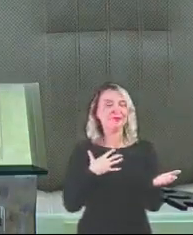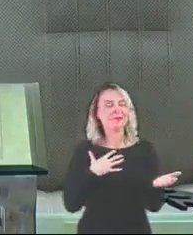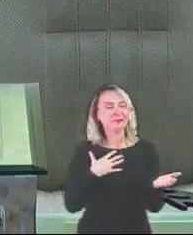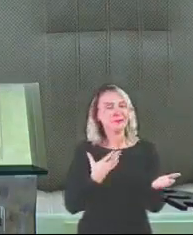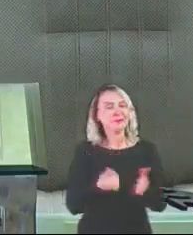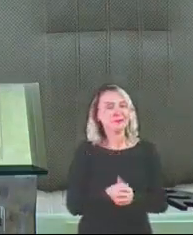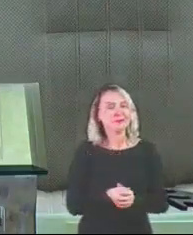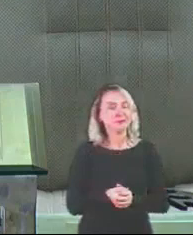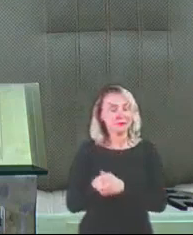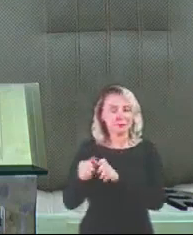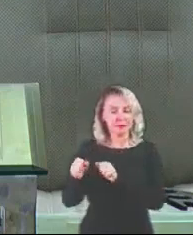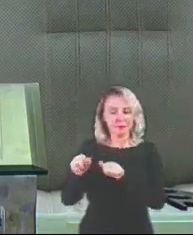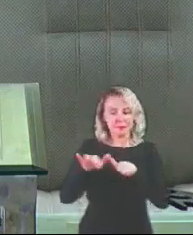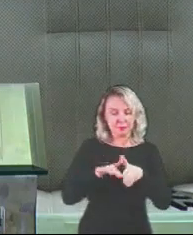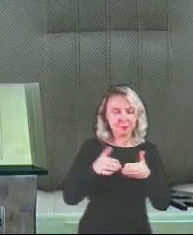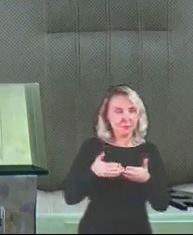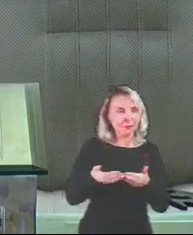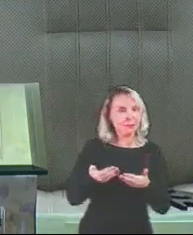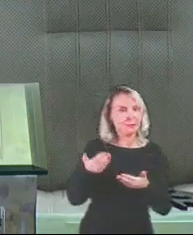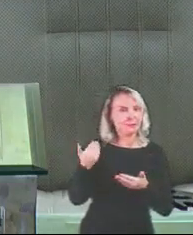A semana passada,